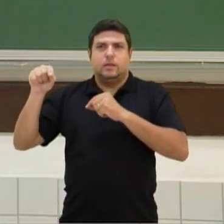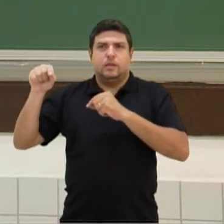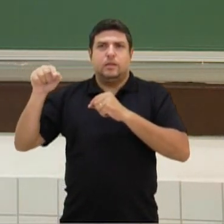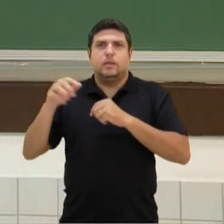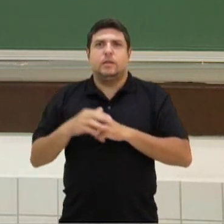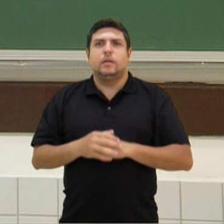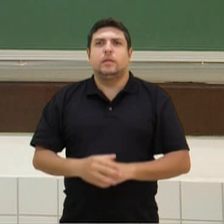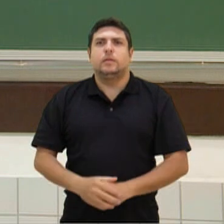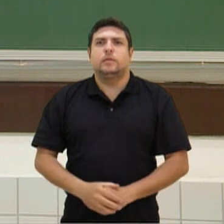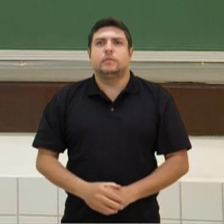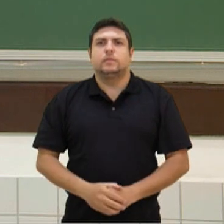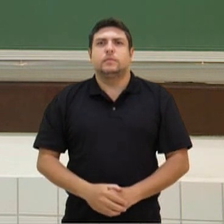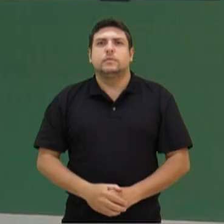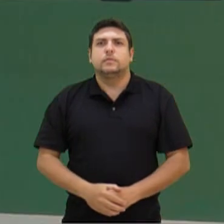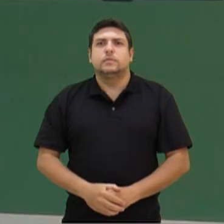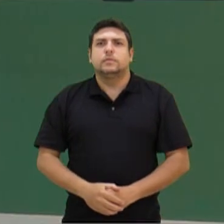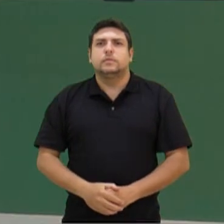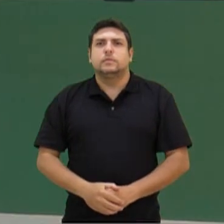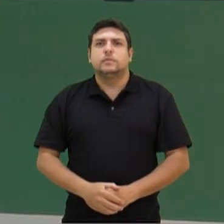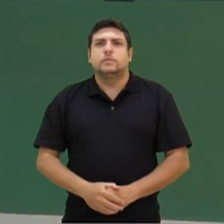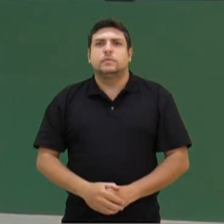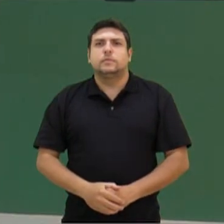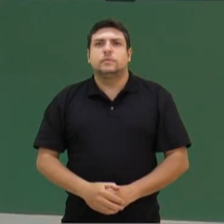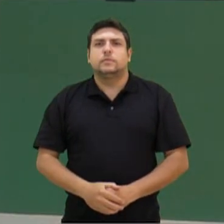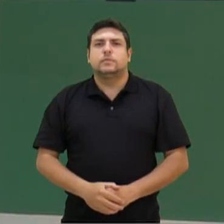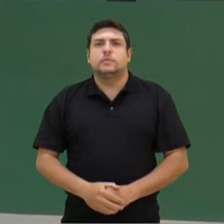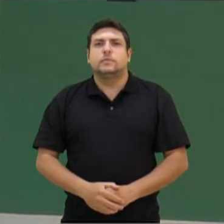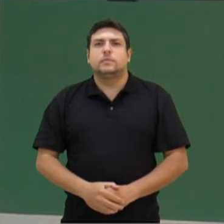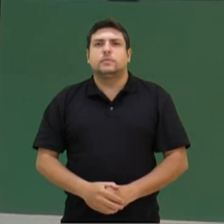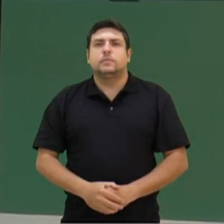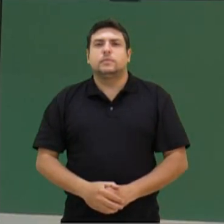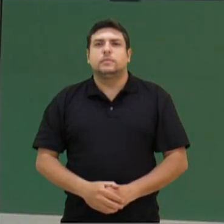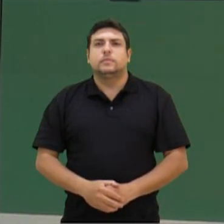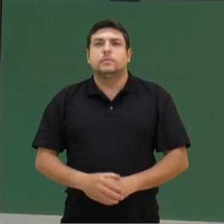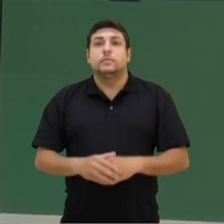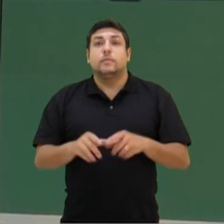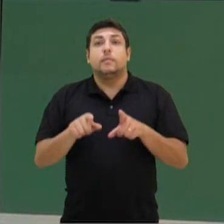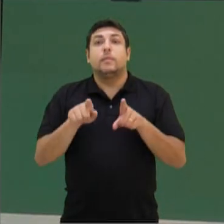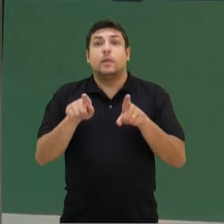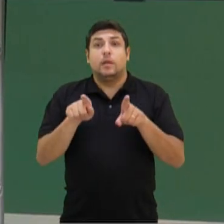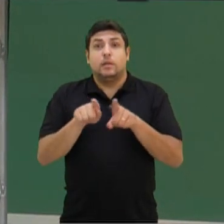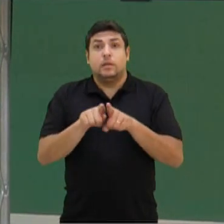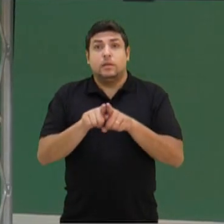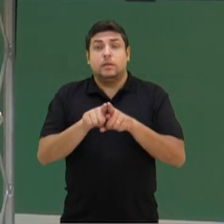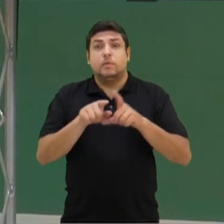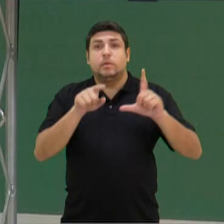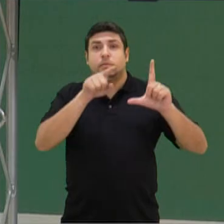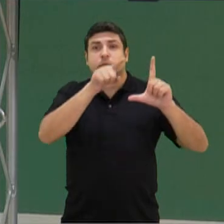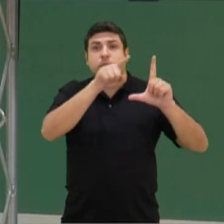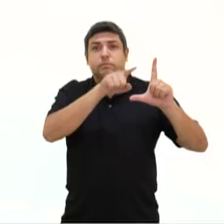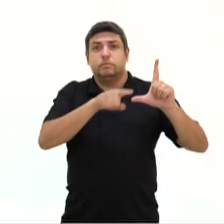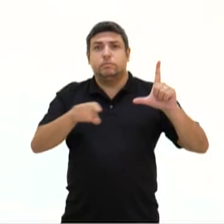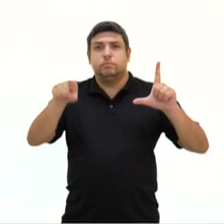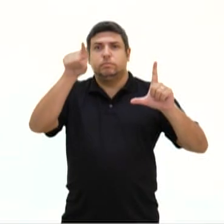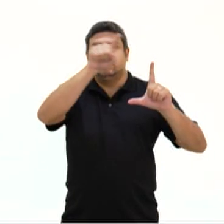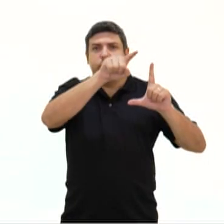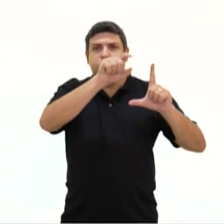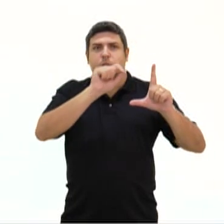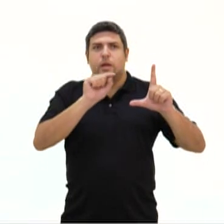expressada nesta inequação. Uma outra representação geométrica, que é essa,